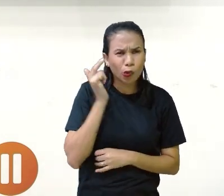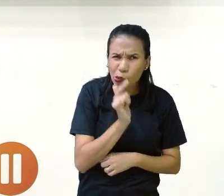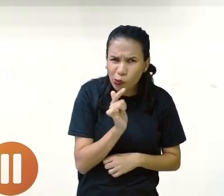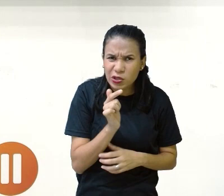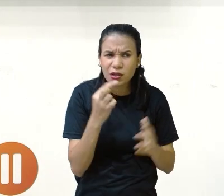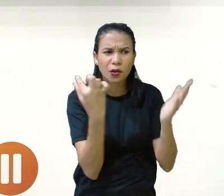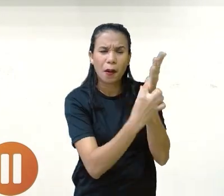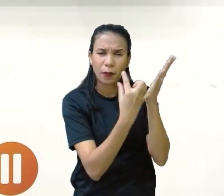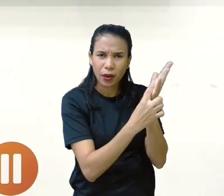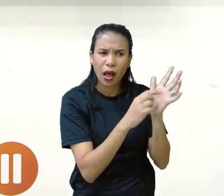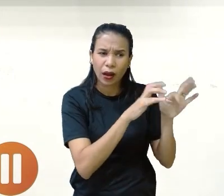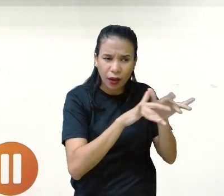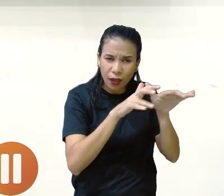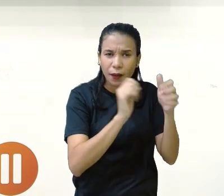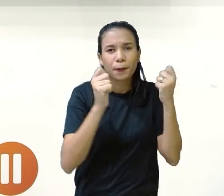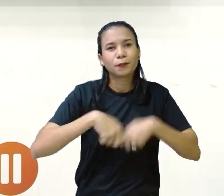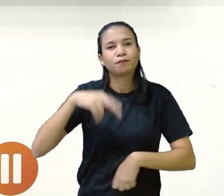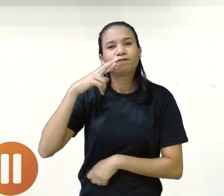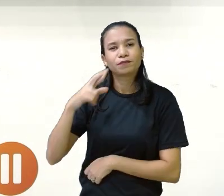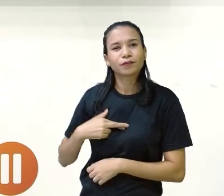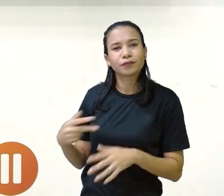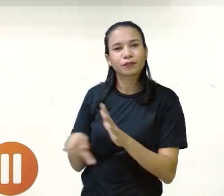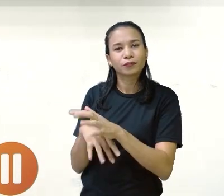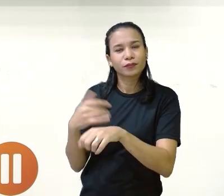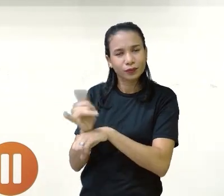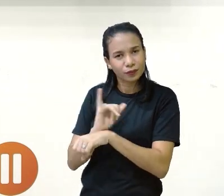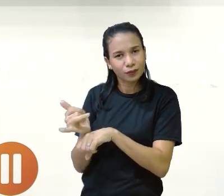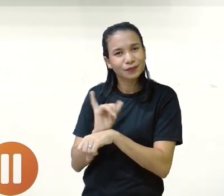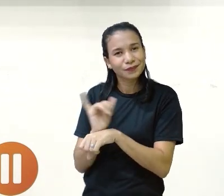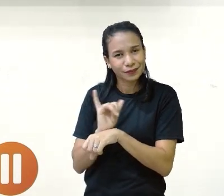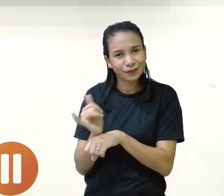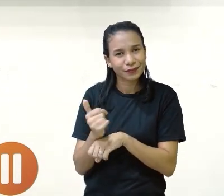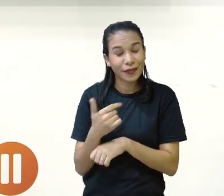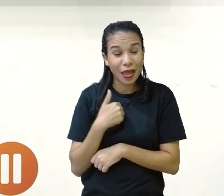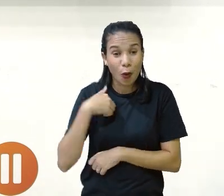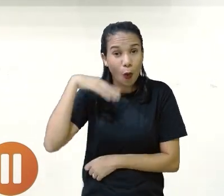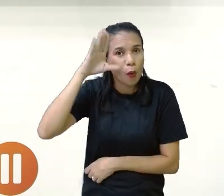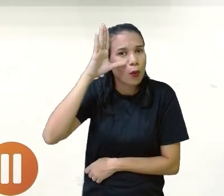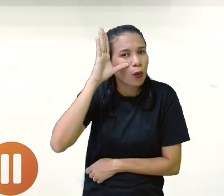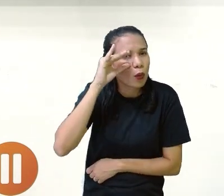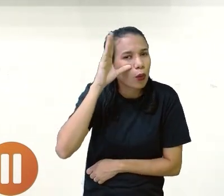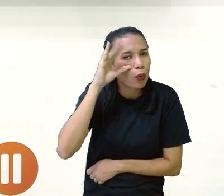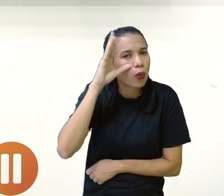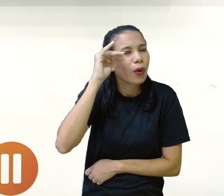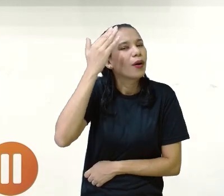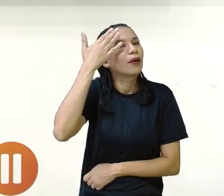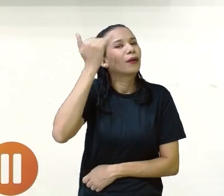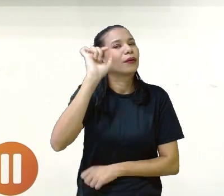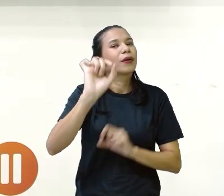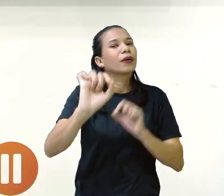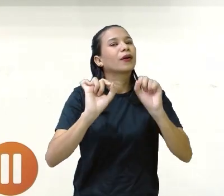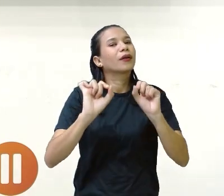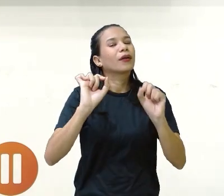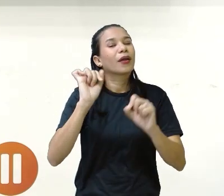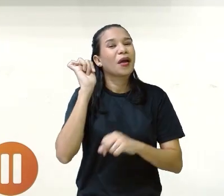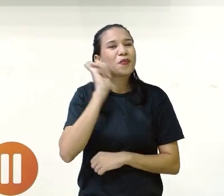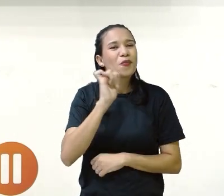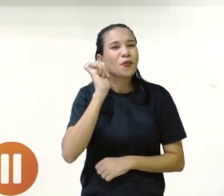pelo aplicativo, responde para mim no YouTube. Eu estou muito curiosa para saber quem é